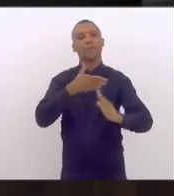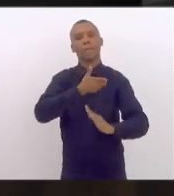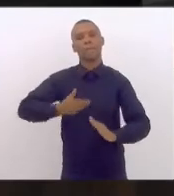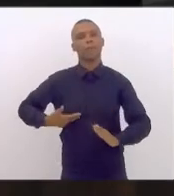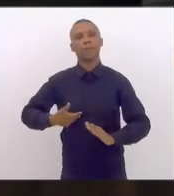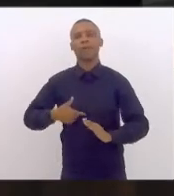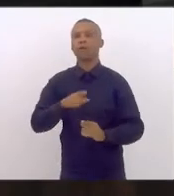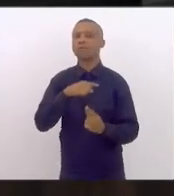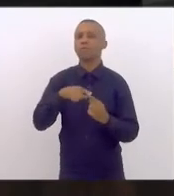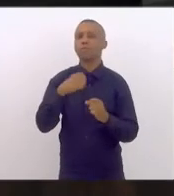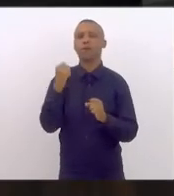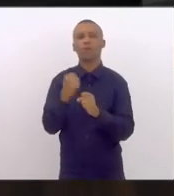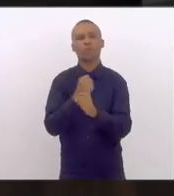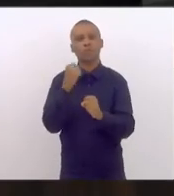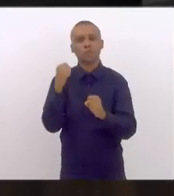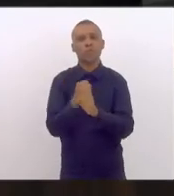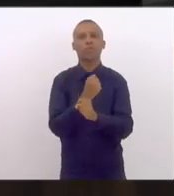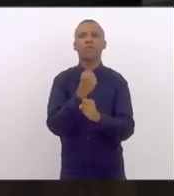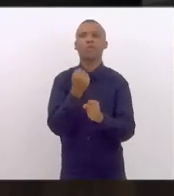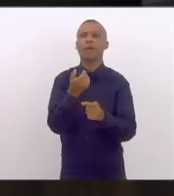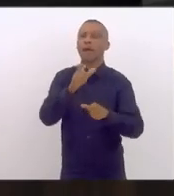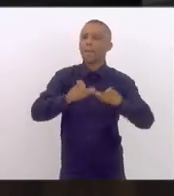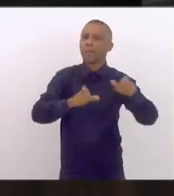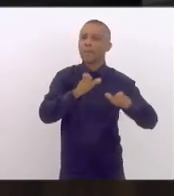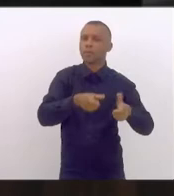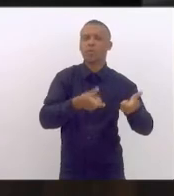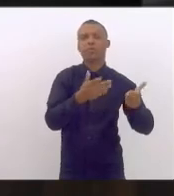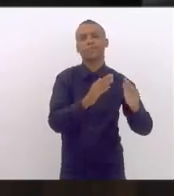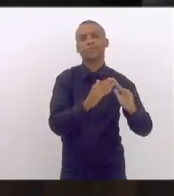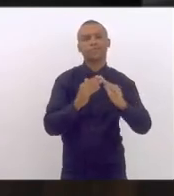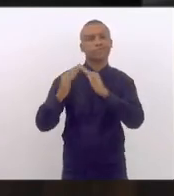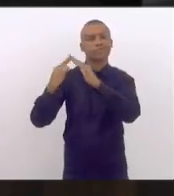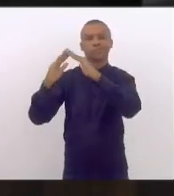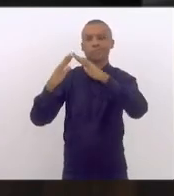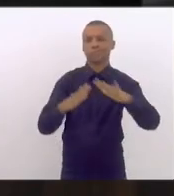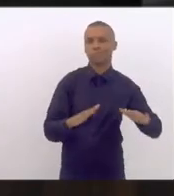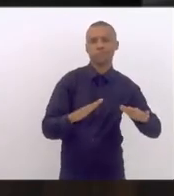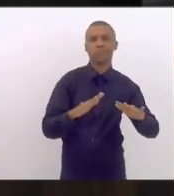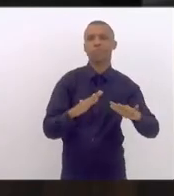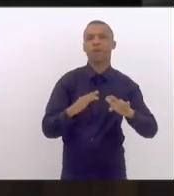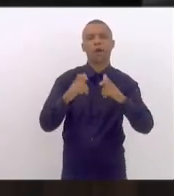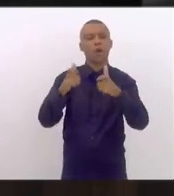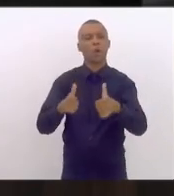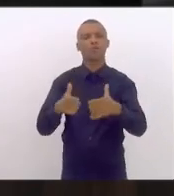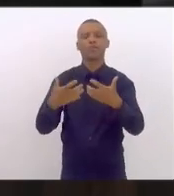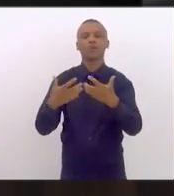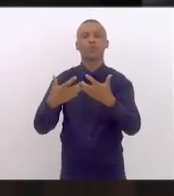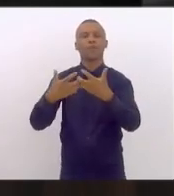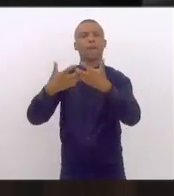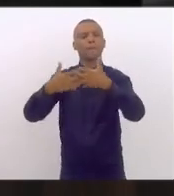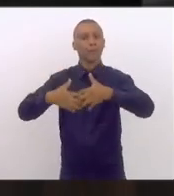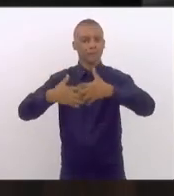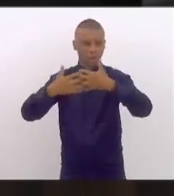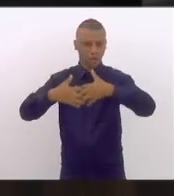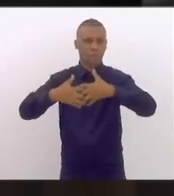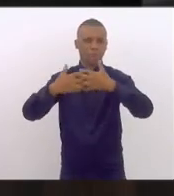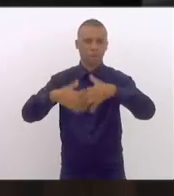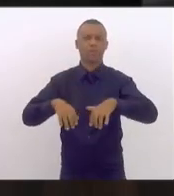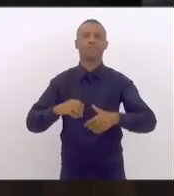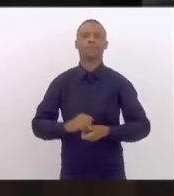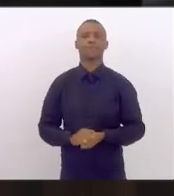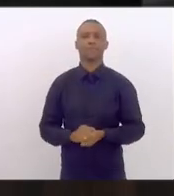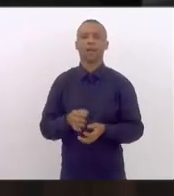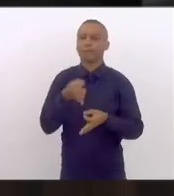construção de moradia Popular para as vítimas da tragédia ambiental no Município de Petrópolis parecida comissão de indicação legislativas